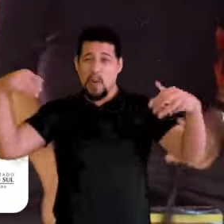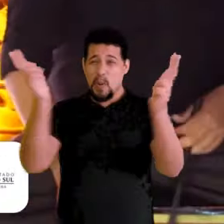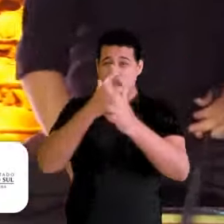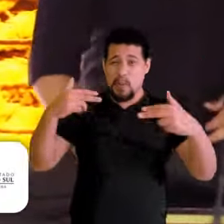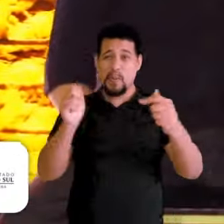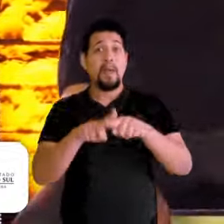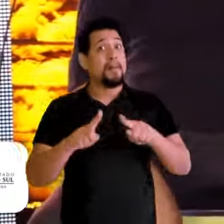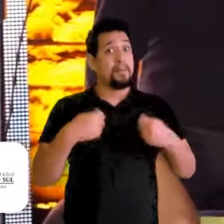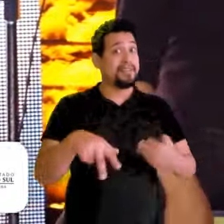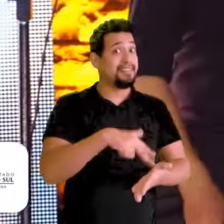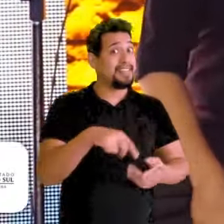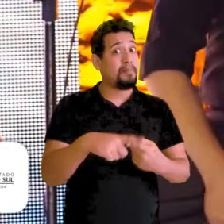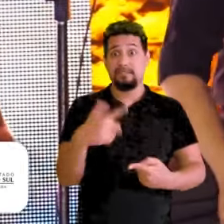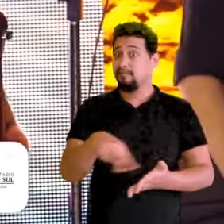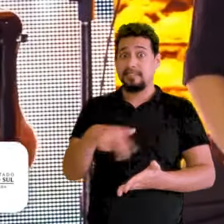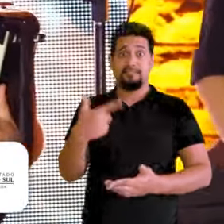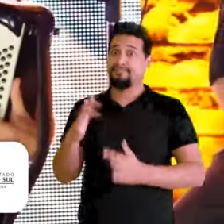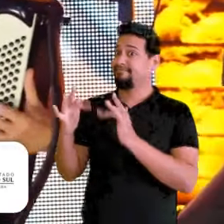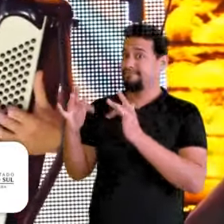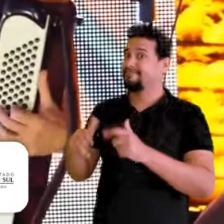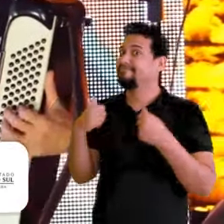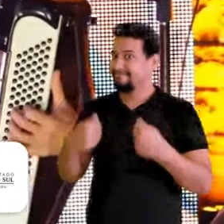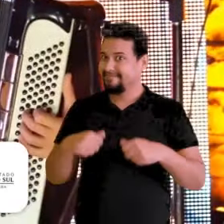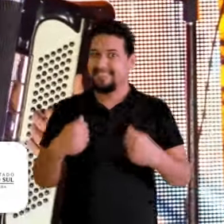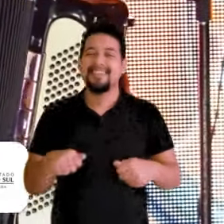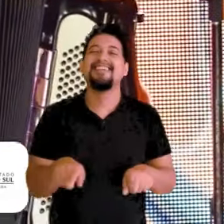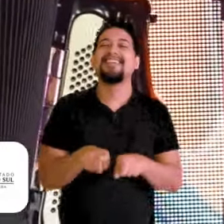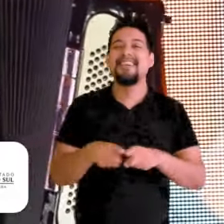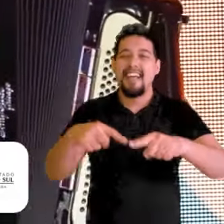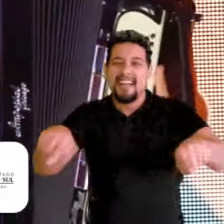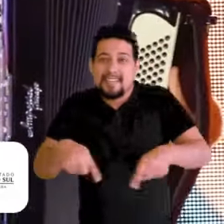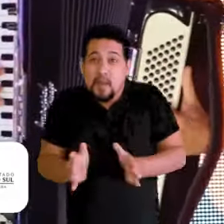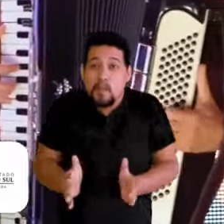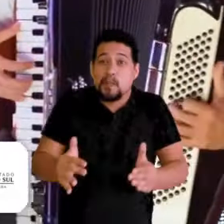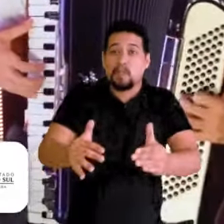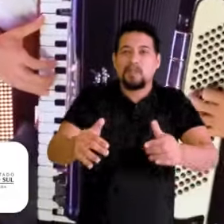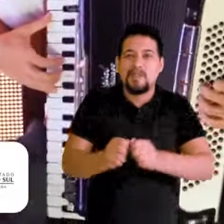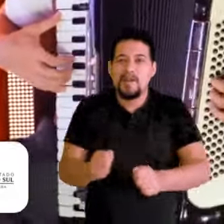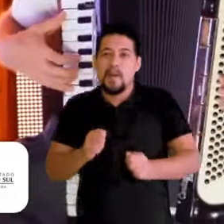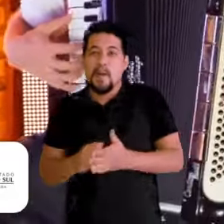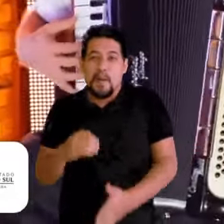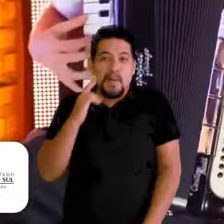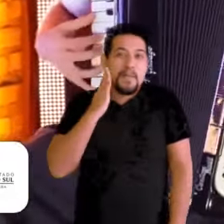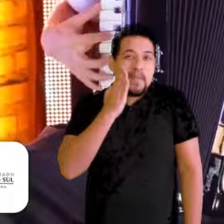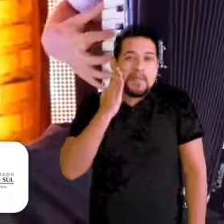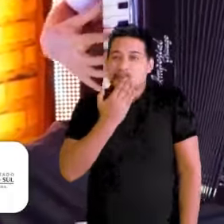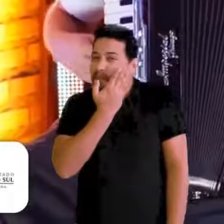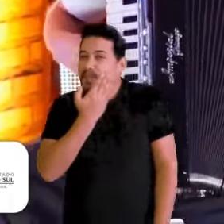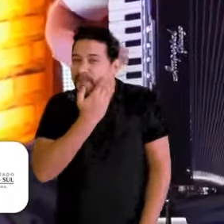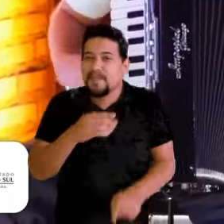só que não dança não arruma namorada. A cela é pequena, a cachaça é buena, chinoca cinta da bochecha